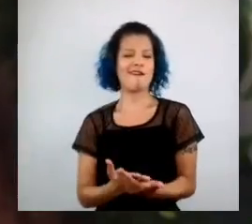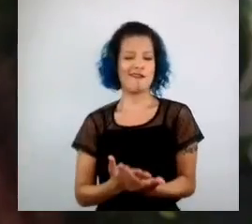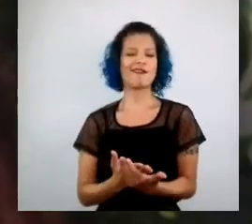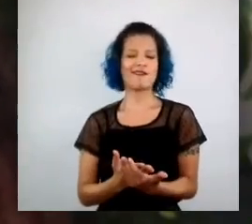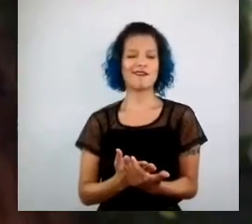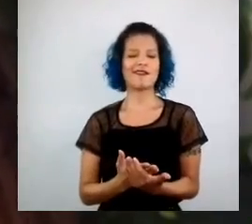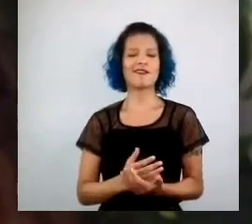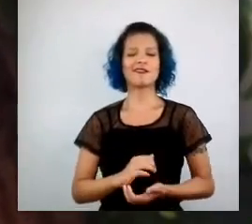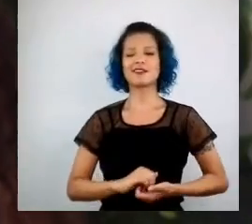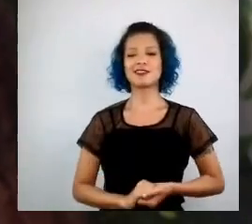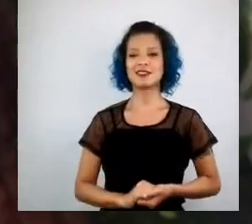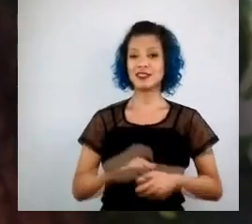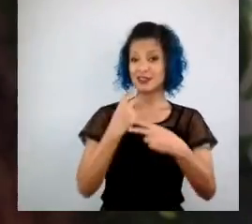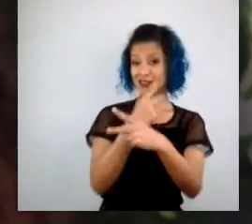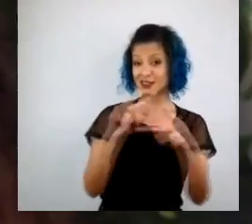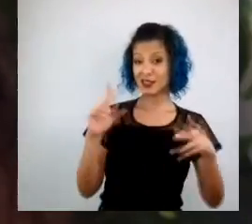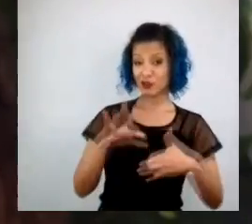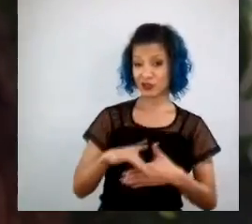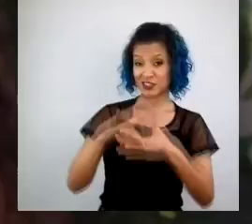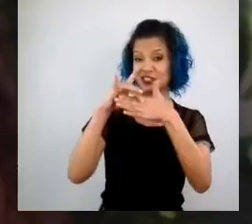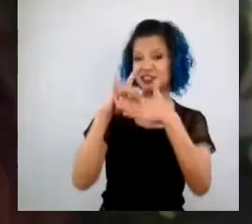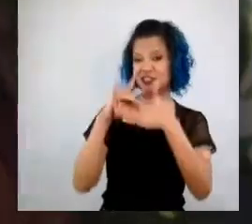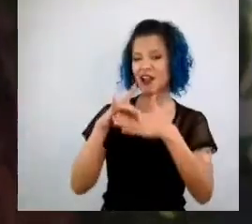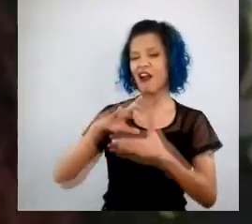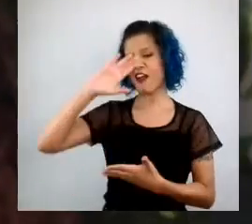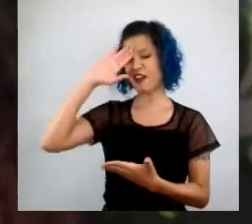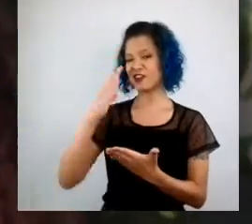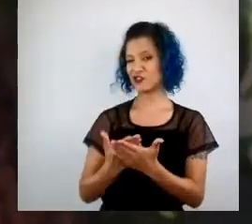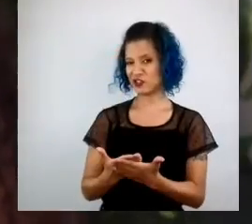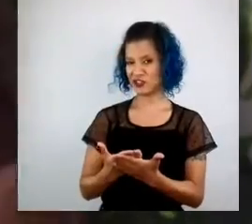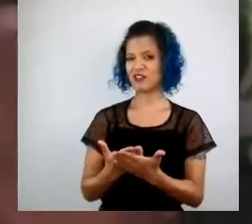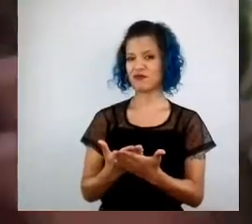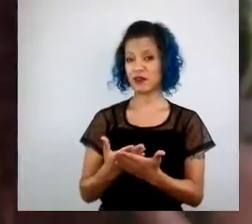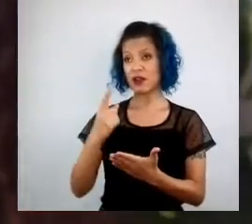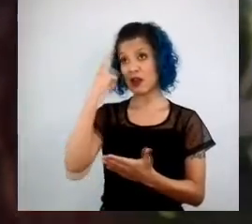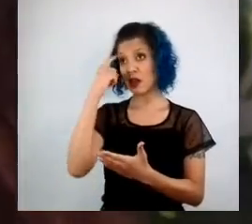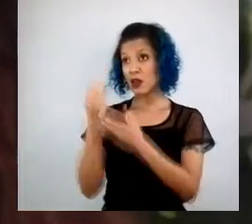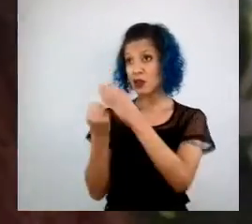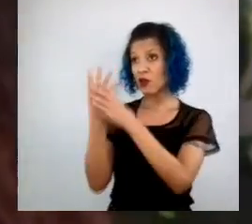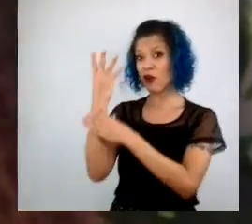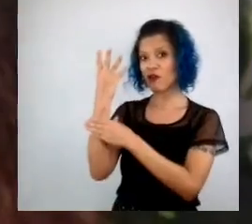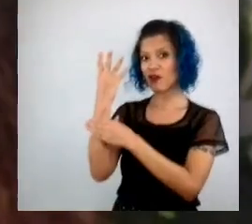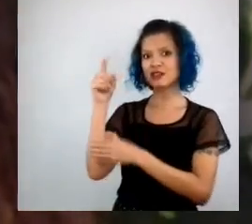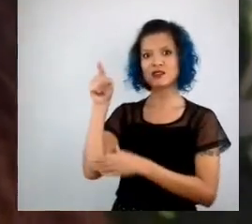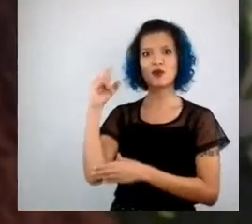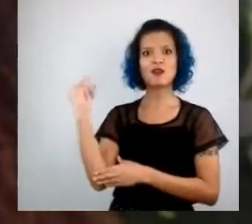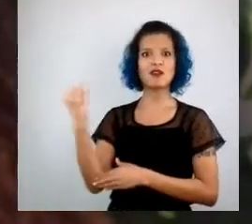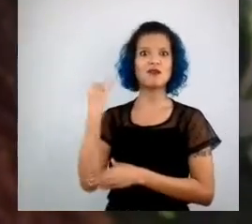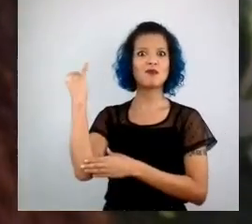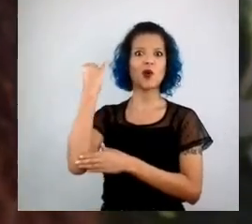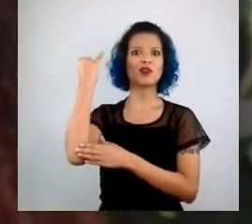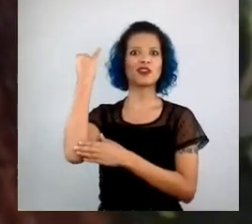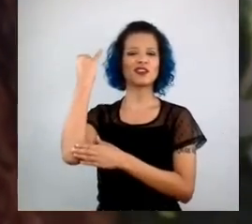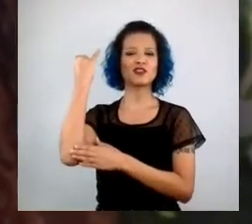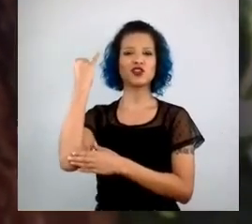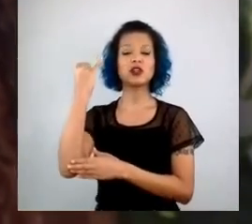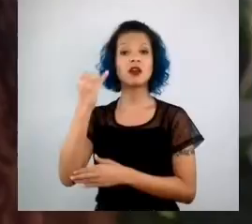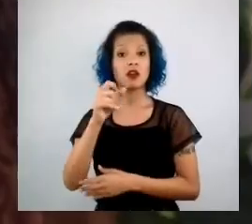líderes acreditam que a inovação é um fator preponderante para o sucesso de um